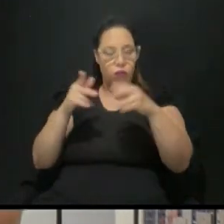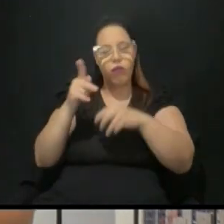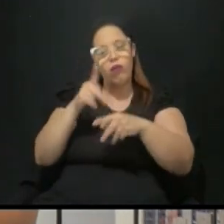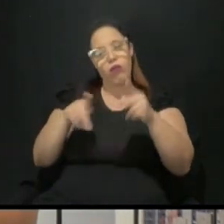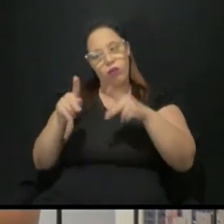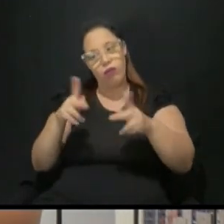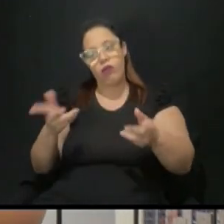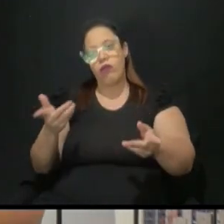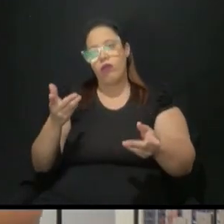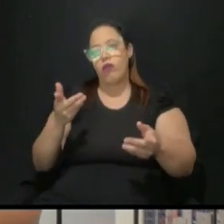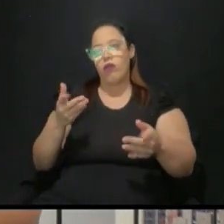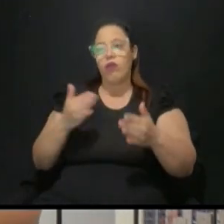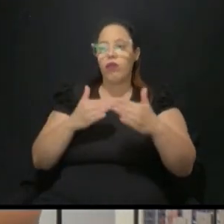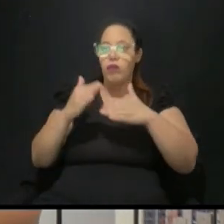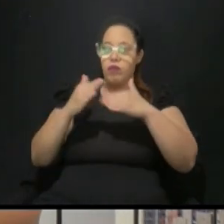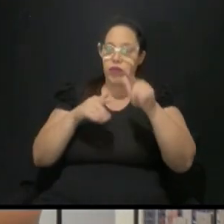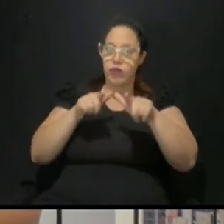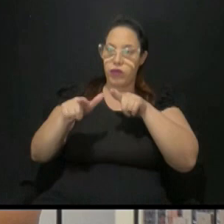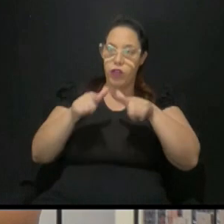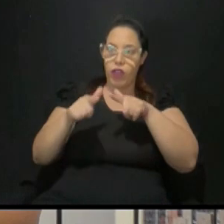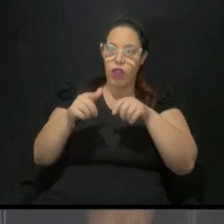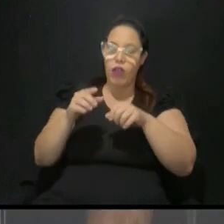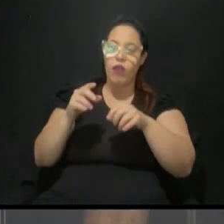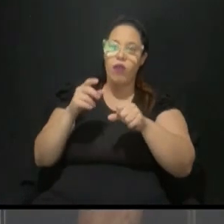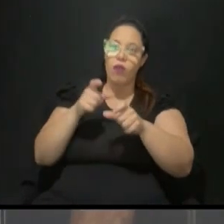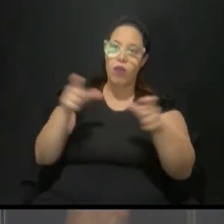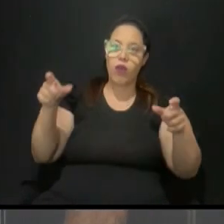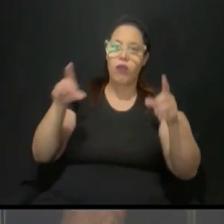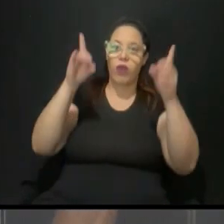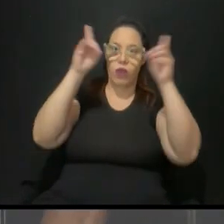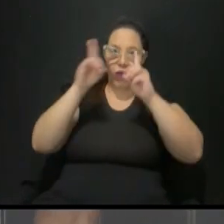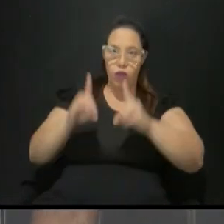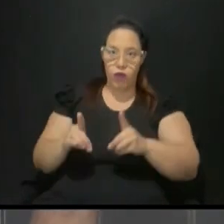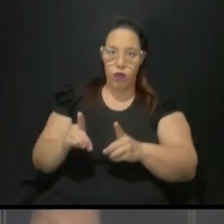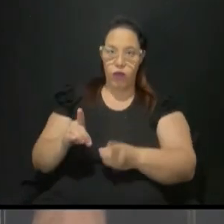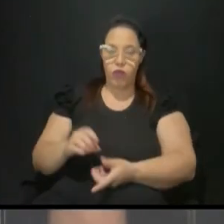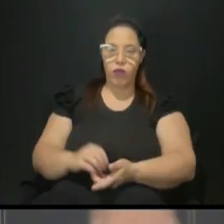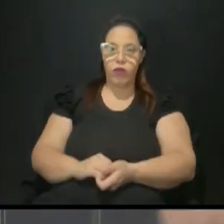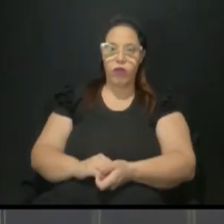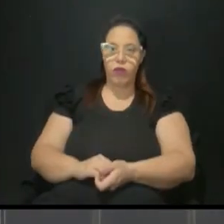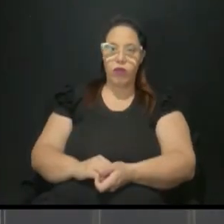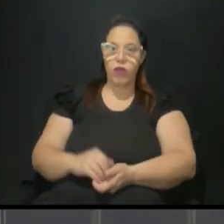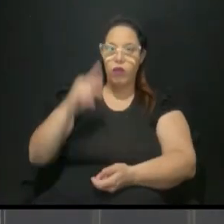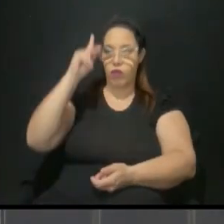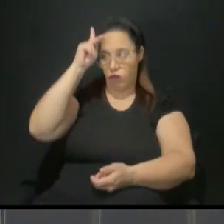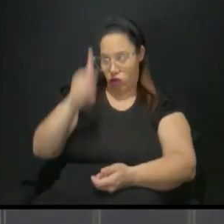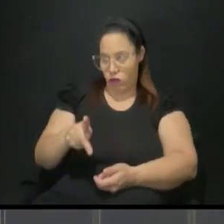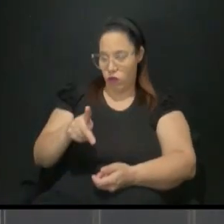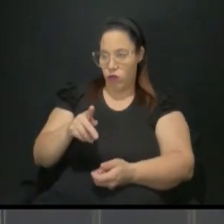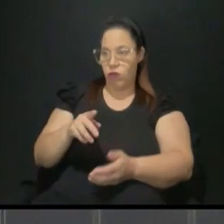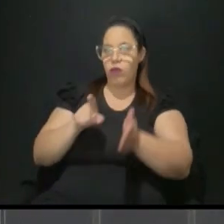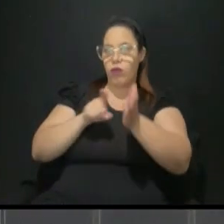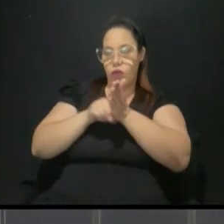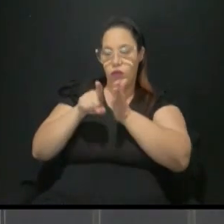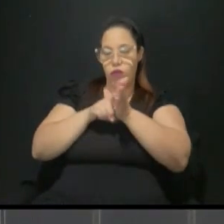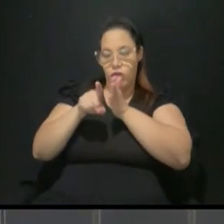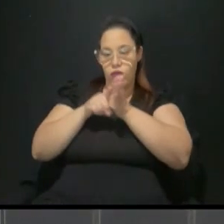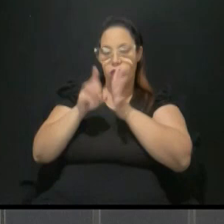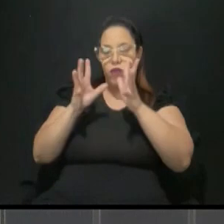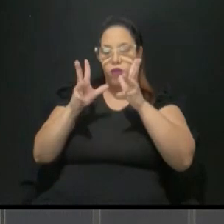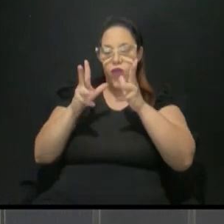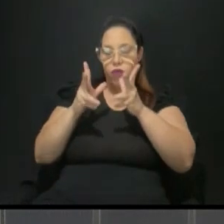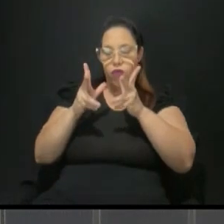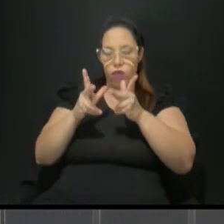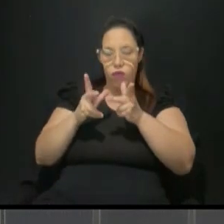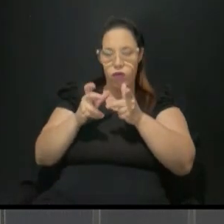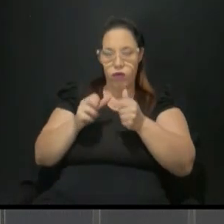trabalhar com as pessoas com deficiência? Pelo próprio estudo, né, de todo um